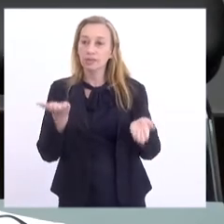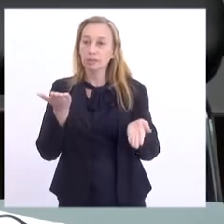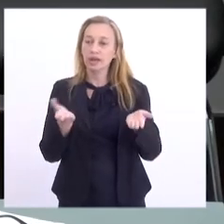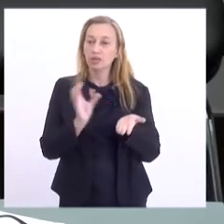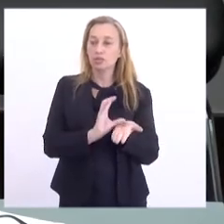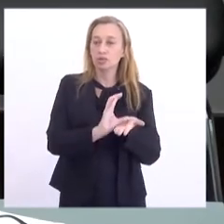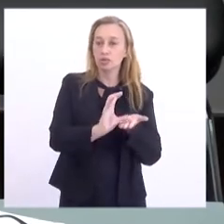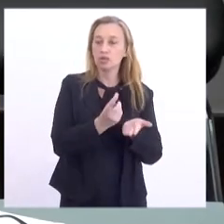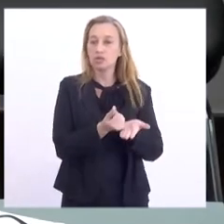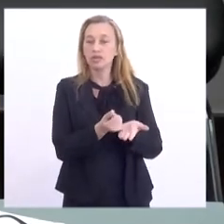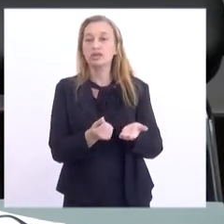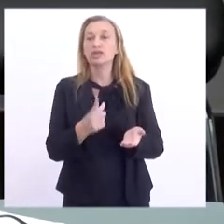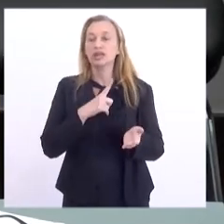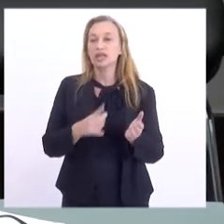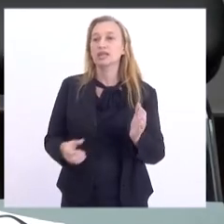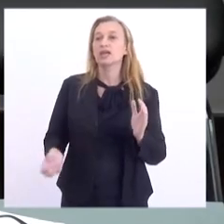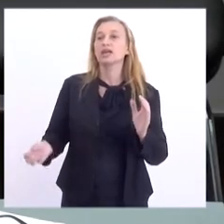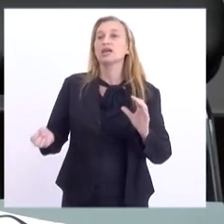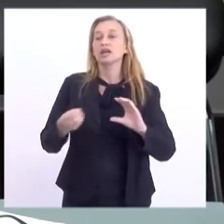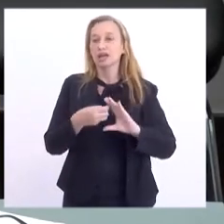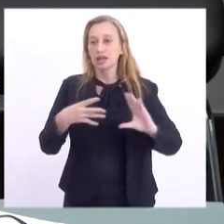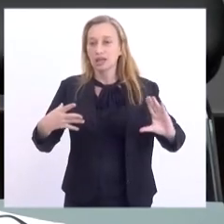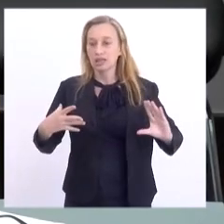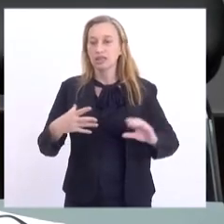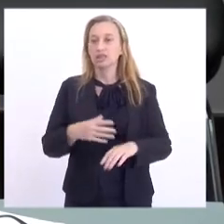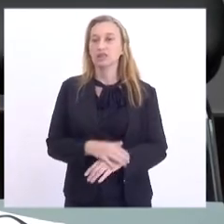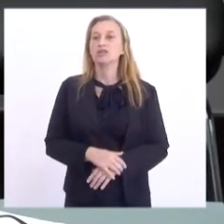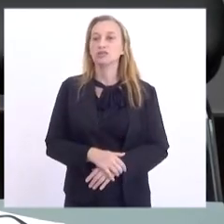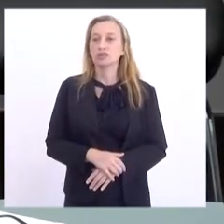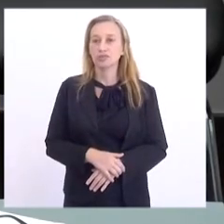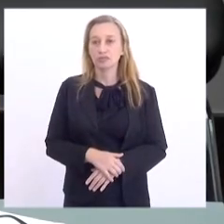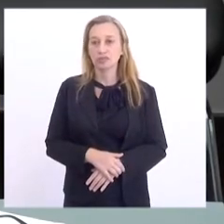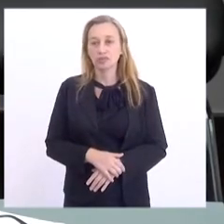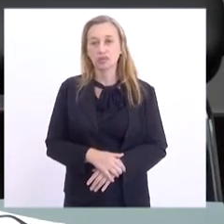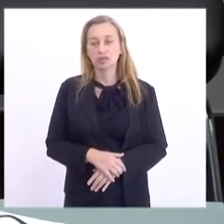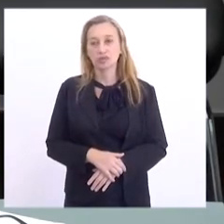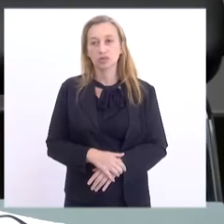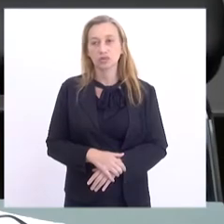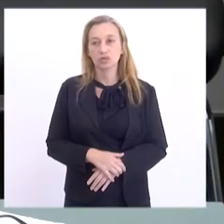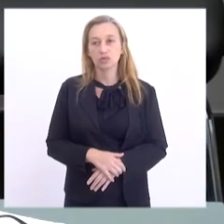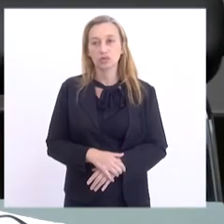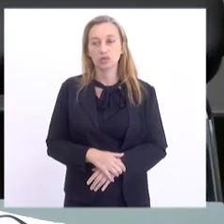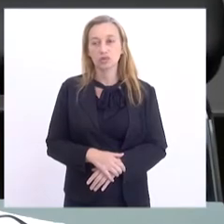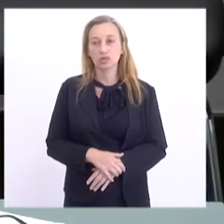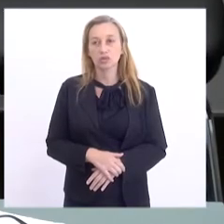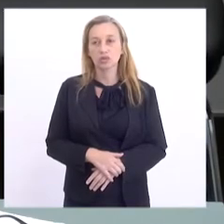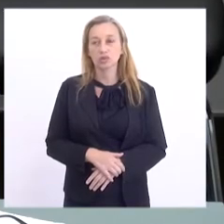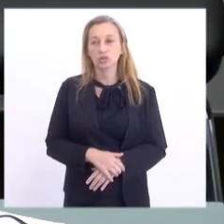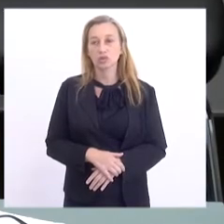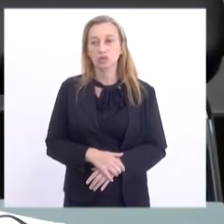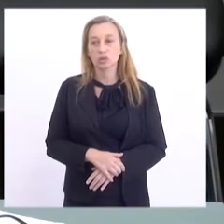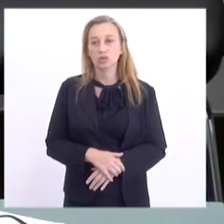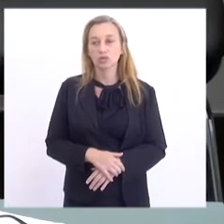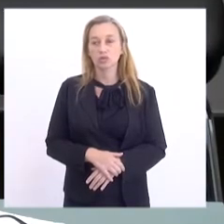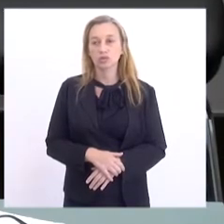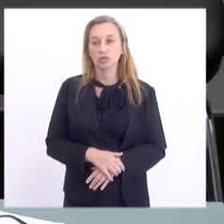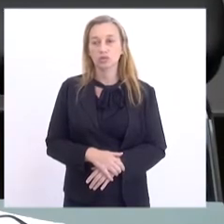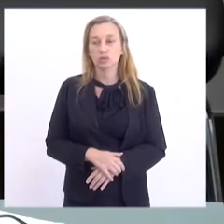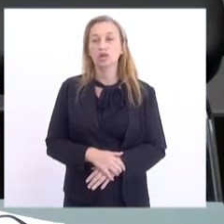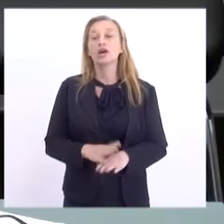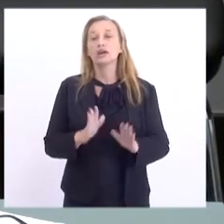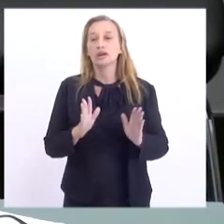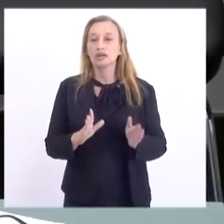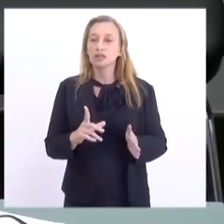ele tem essa característica o orçamento não tem não tem reserva orçamentária tem as